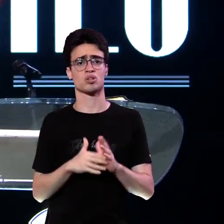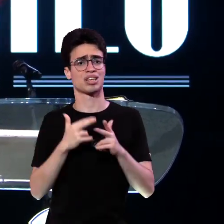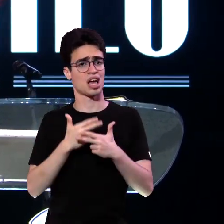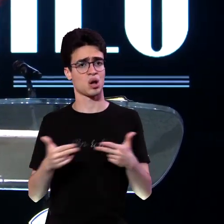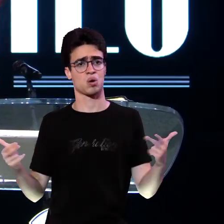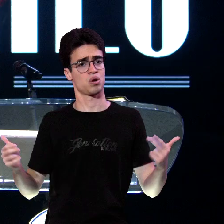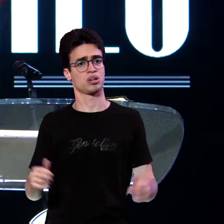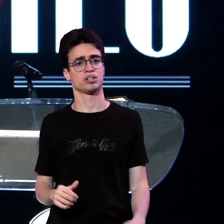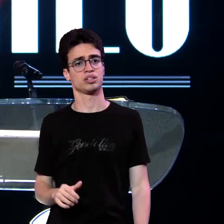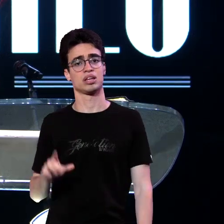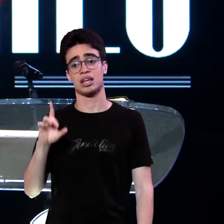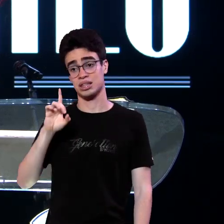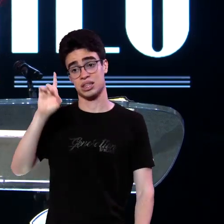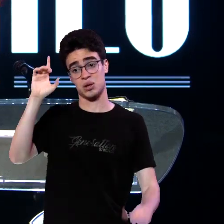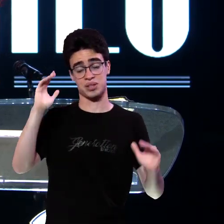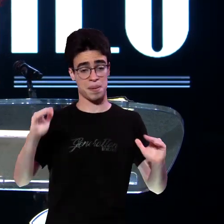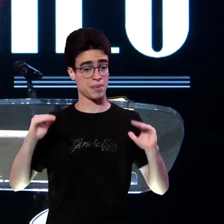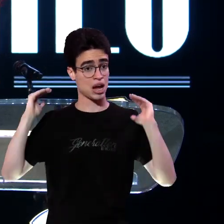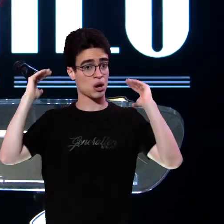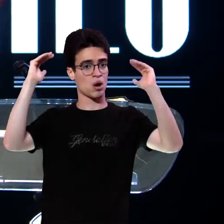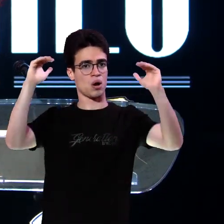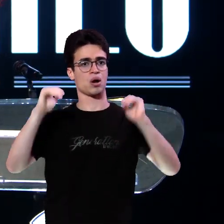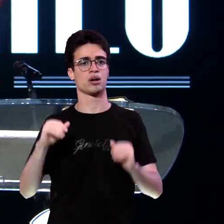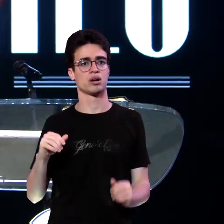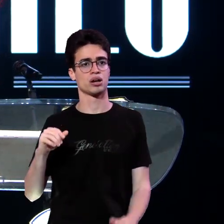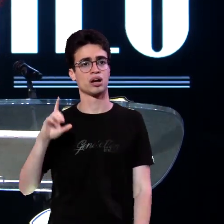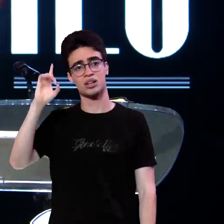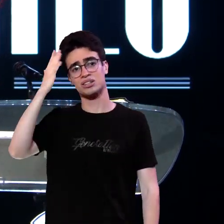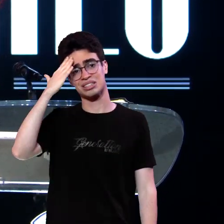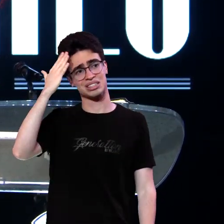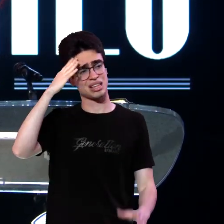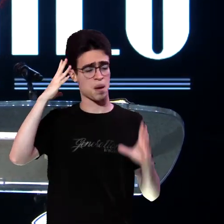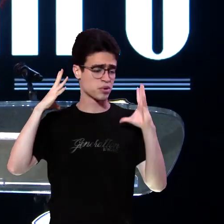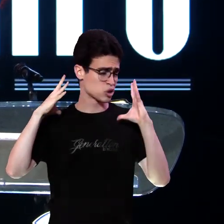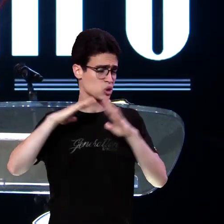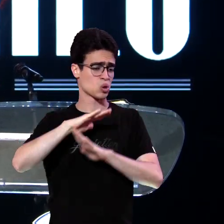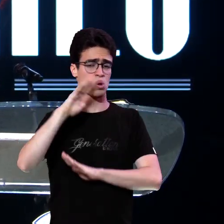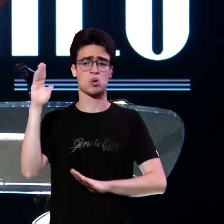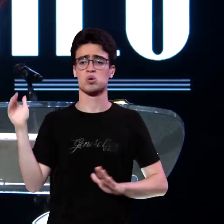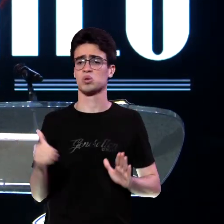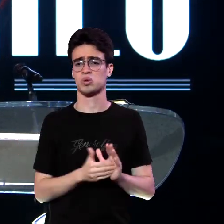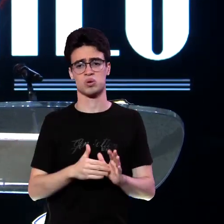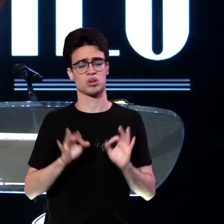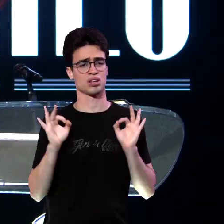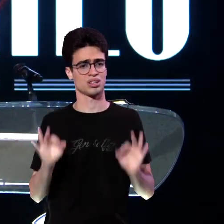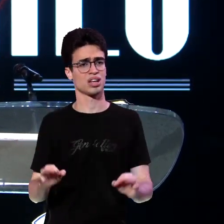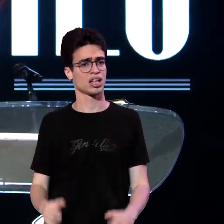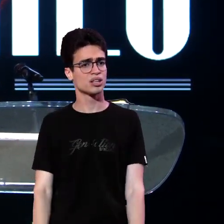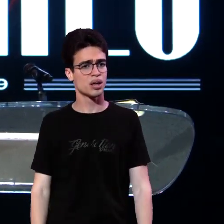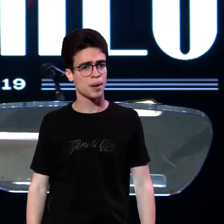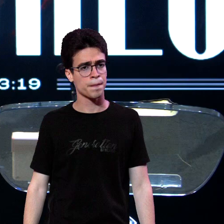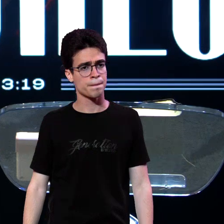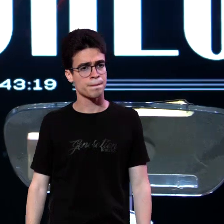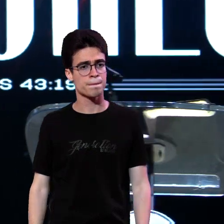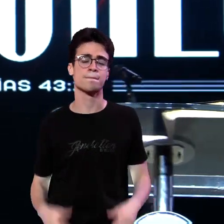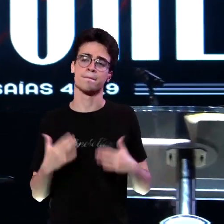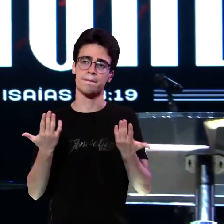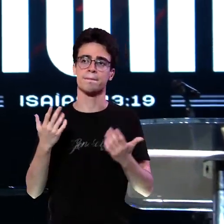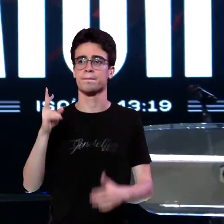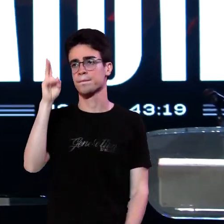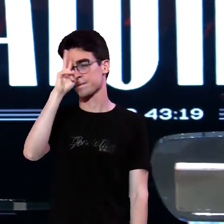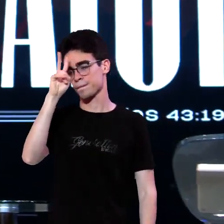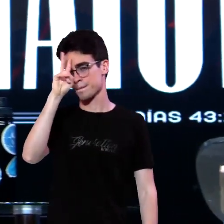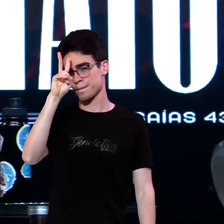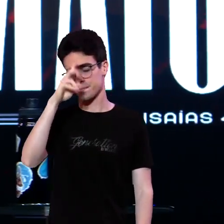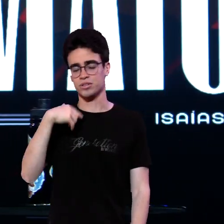Ele é maior, Ele sabe todas as coisas, Ele criou o universo. Sabe, eu gosto da história, eu